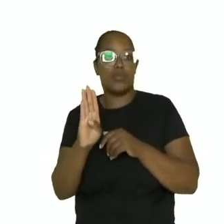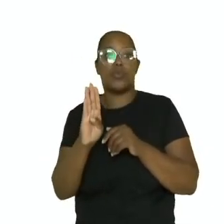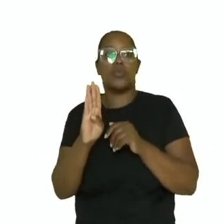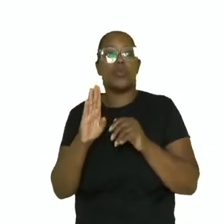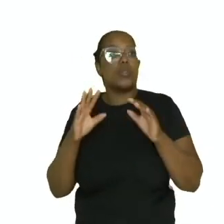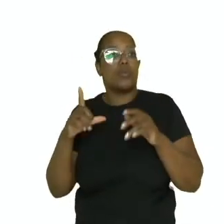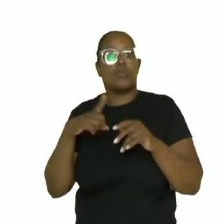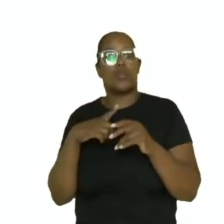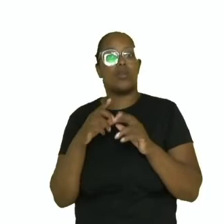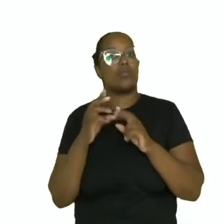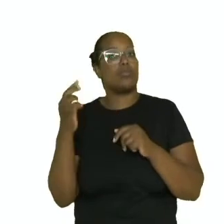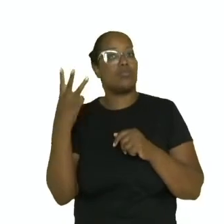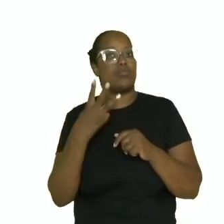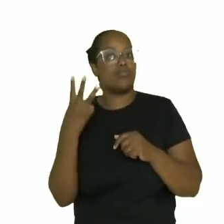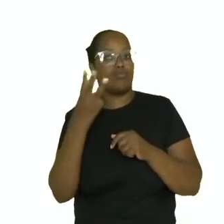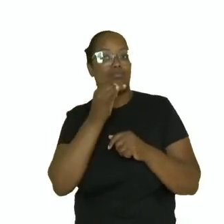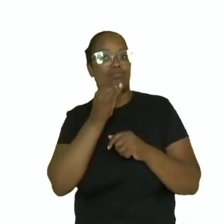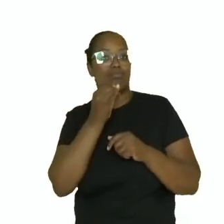cor gera